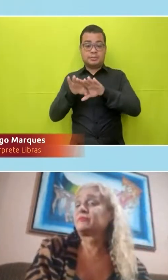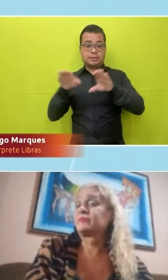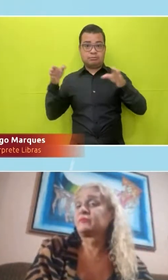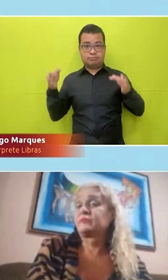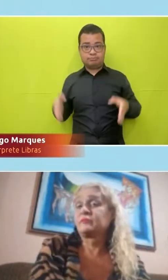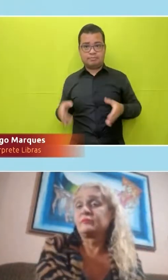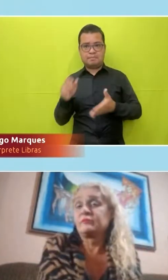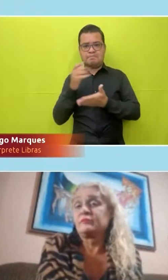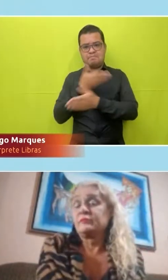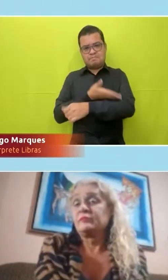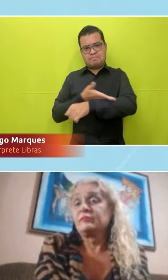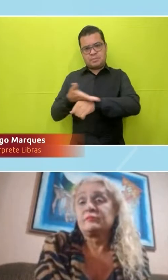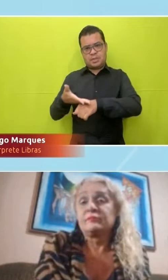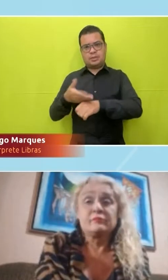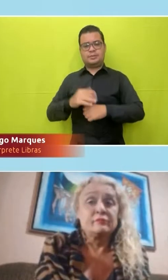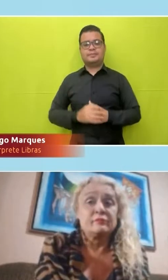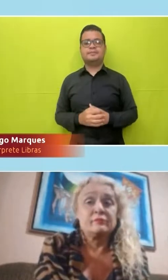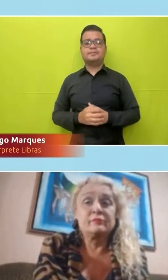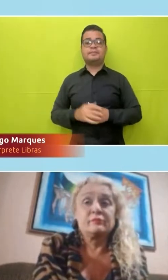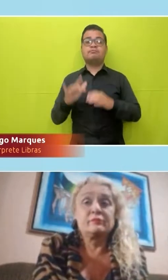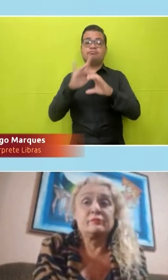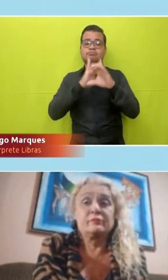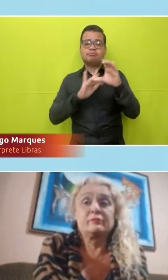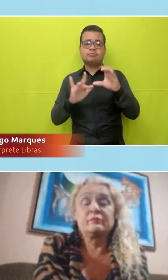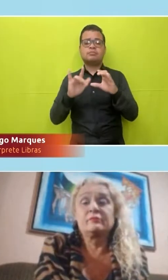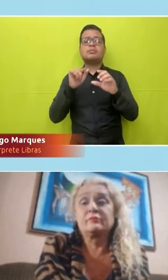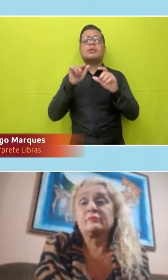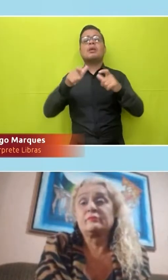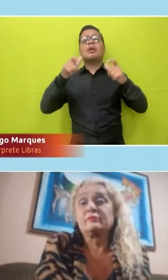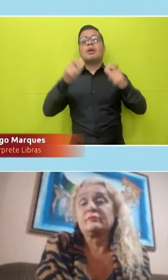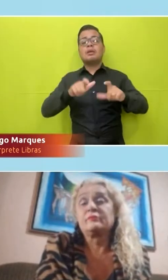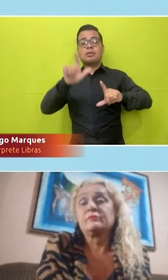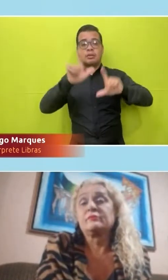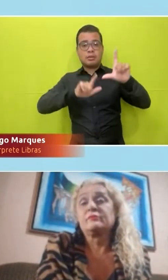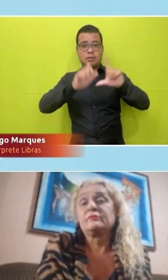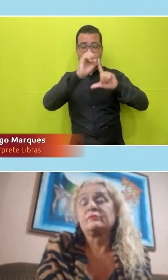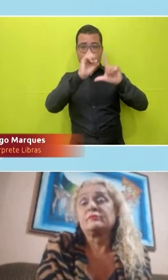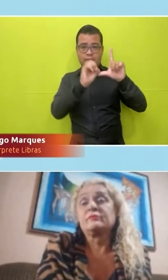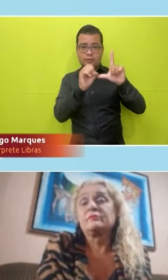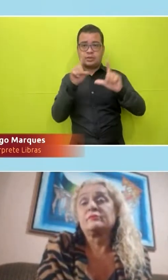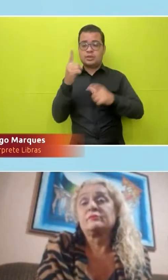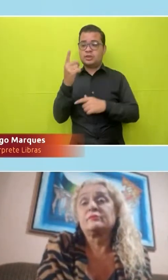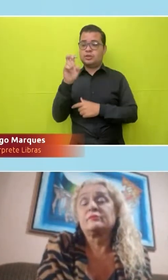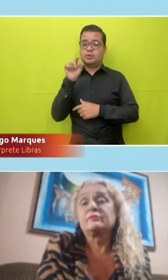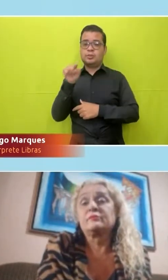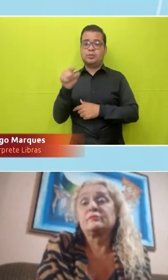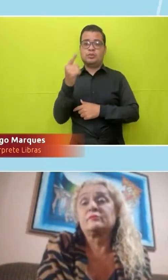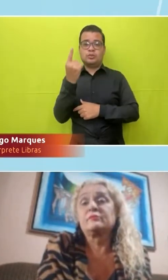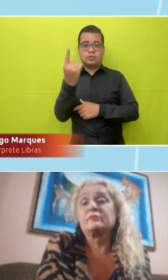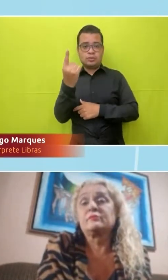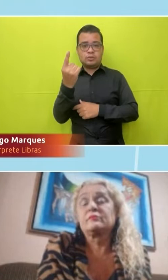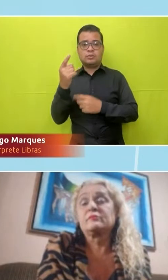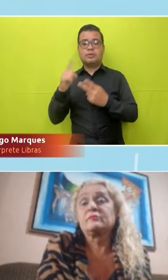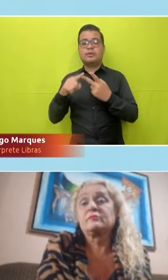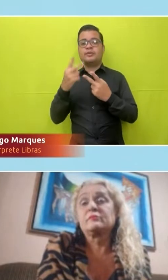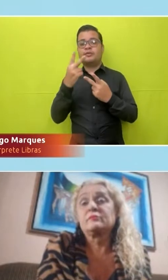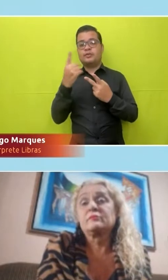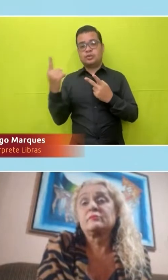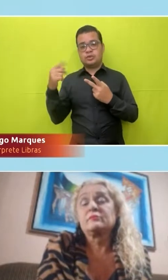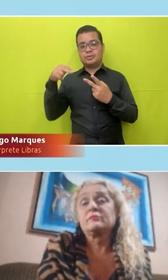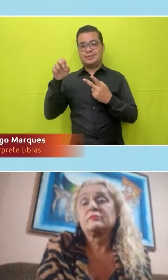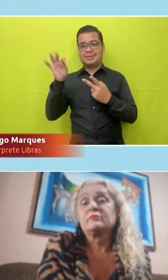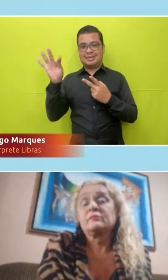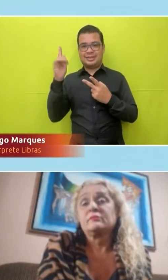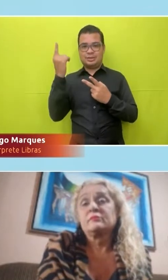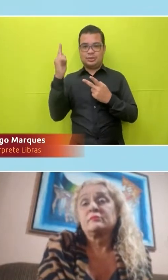branca. Conexões vai ao ar na TV UFG, no canal 15.1 do Sinal Aberto, 21 da NET Goiânia, pelo